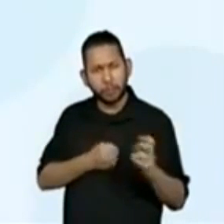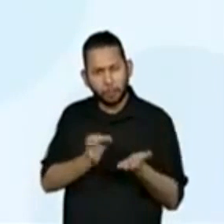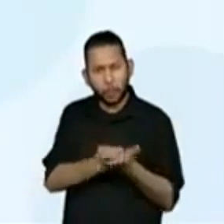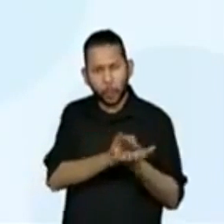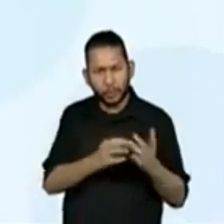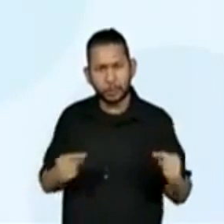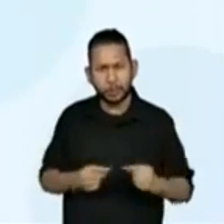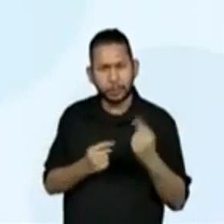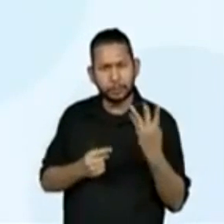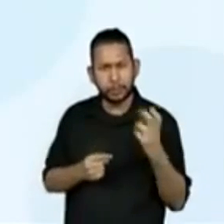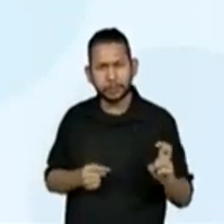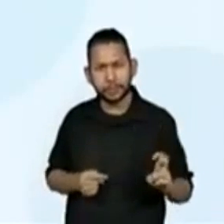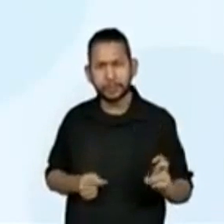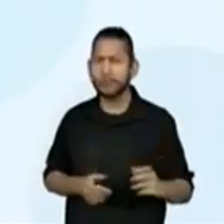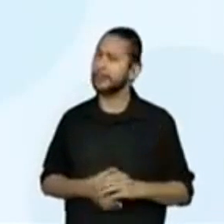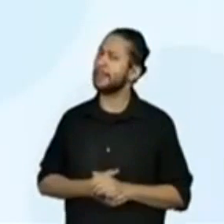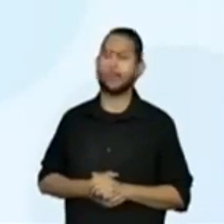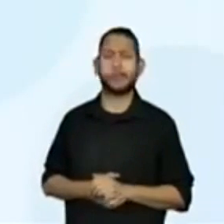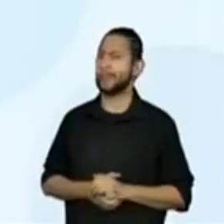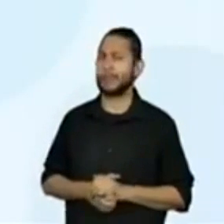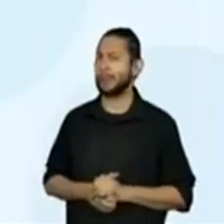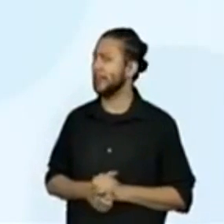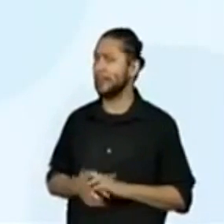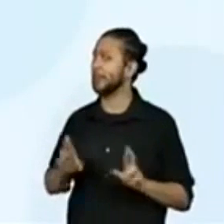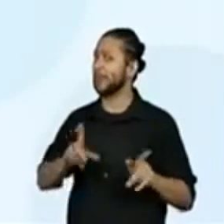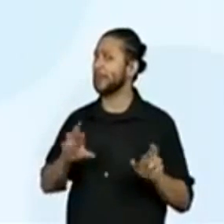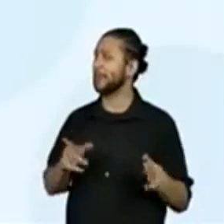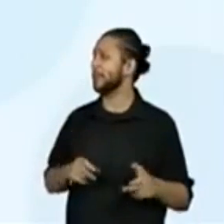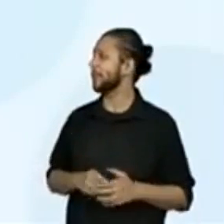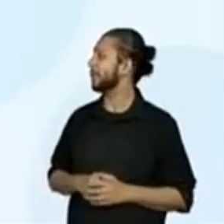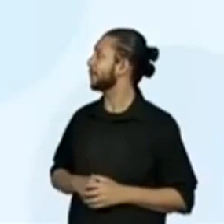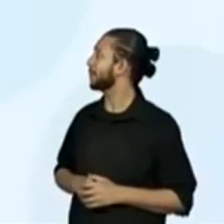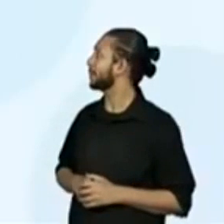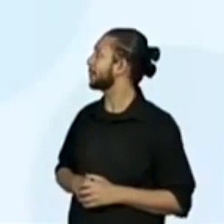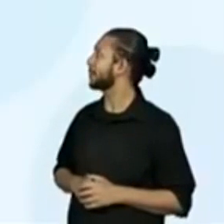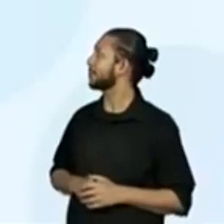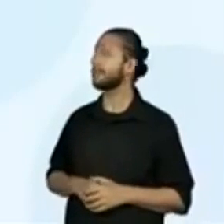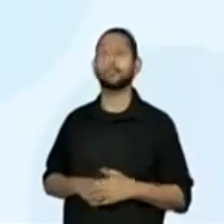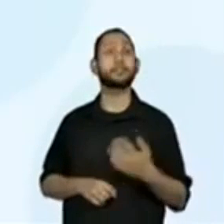não dá, hein, pessoal? E aí, que mais?